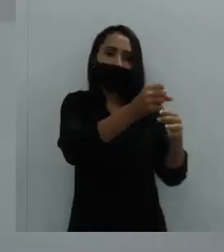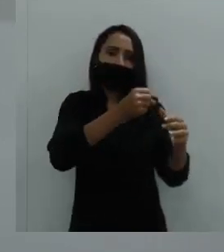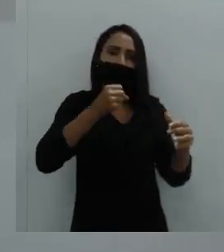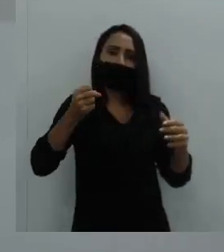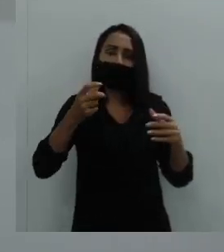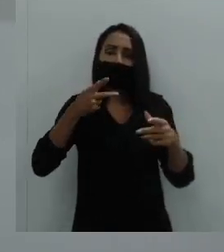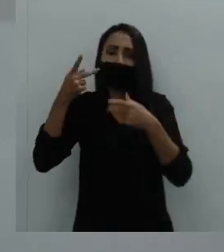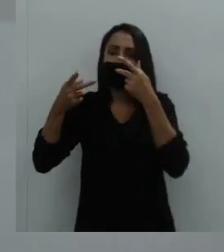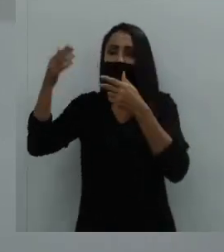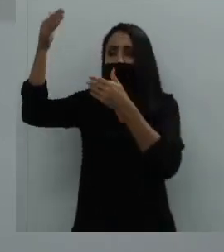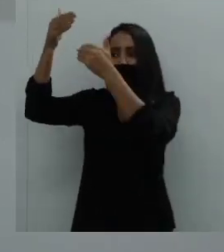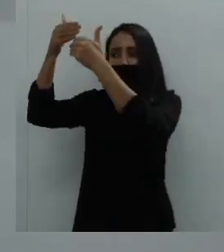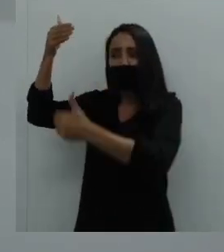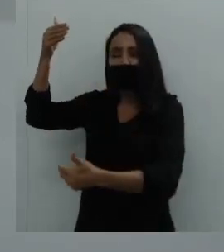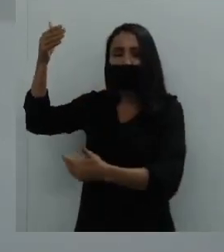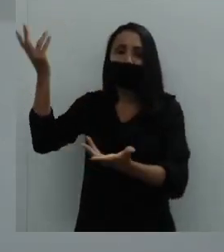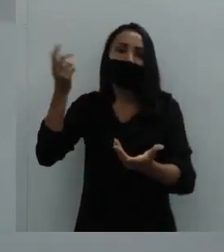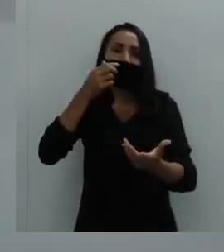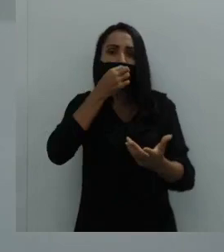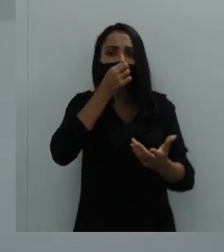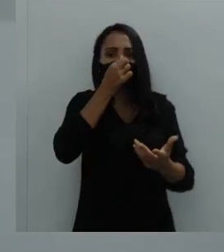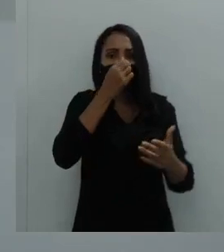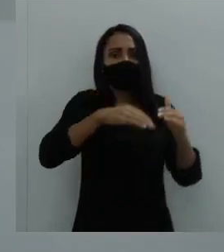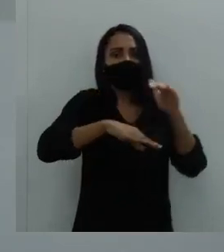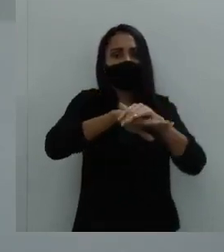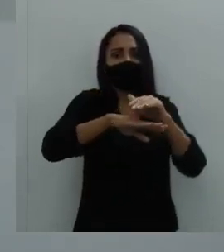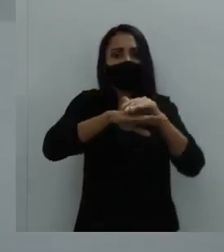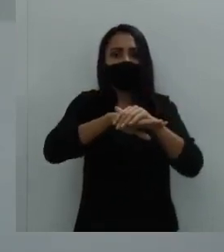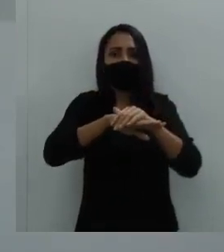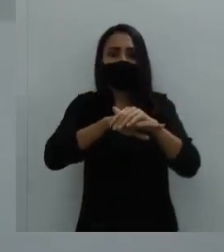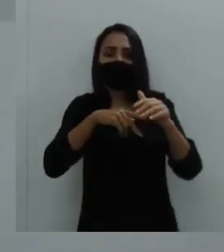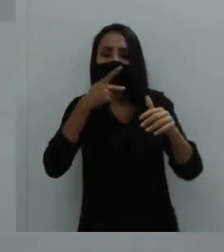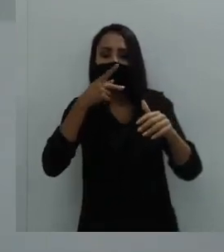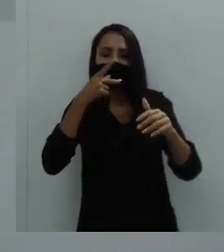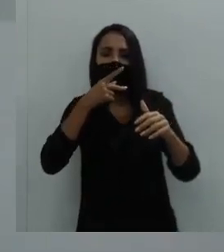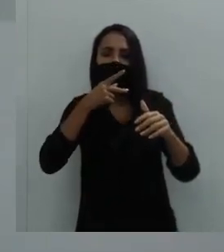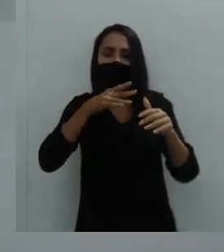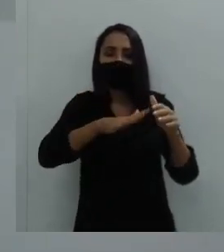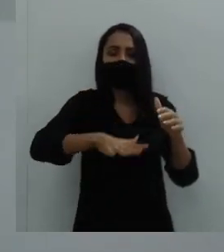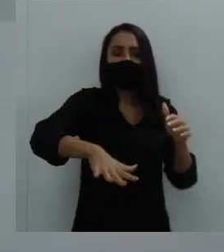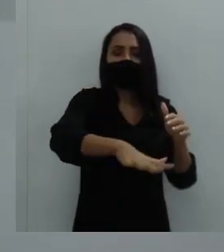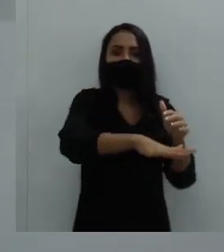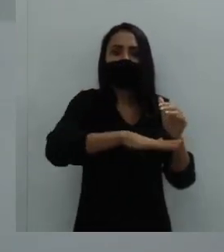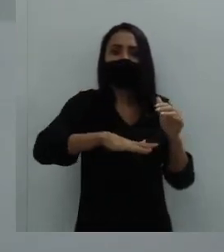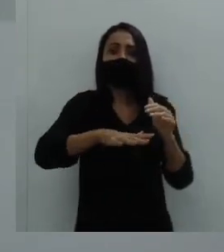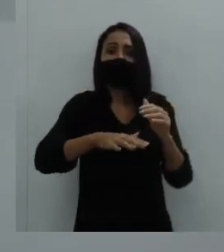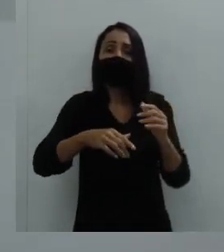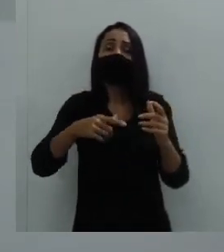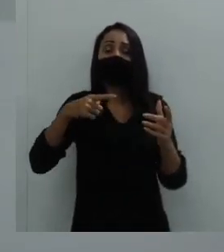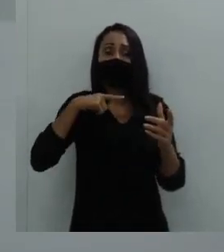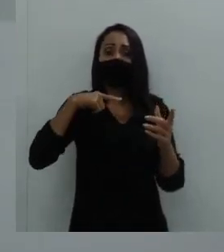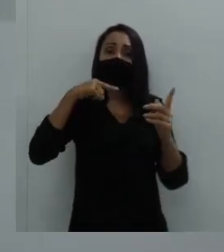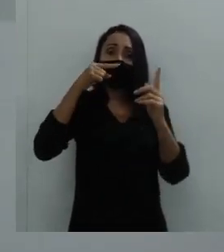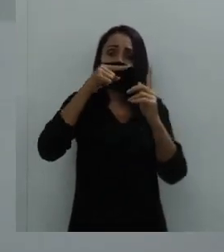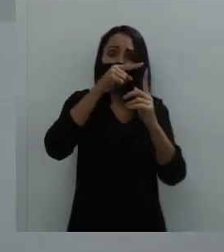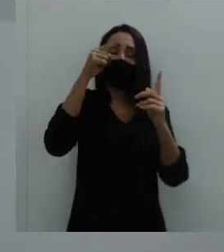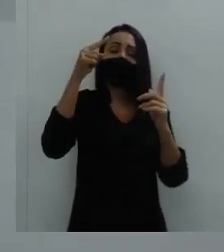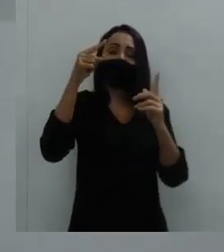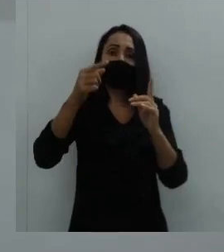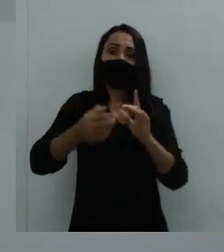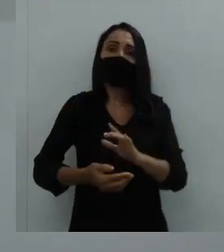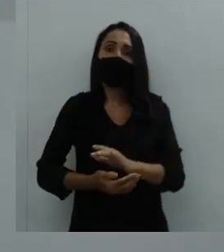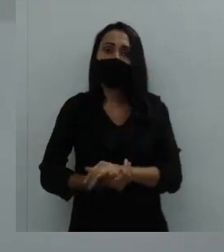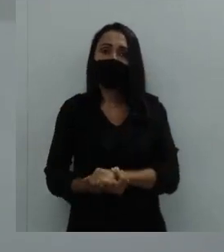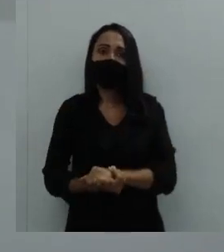parede, o que o sapato disse para o chão, etc. Então, há um objetivo moral